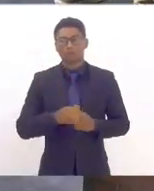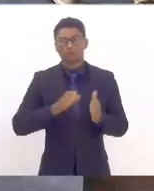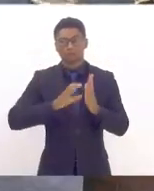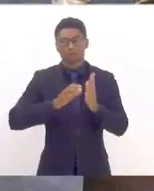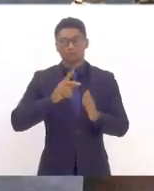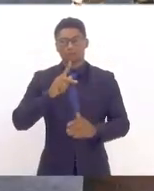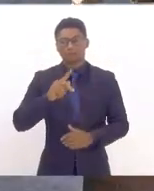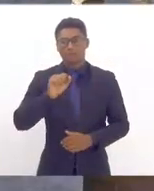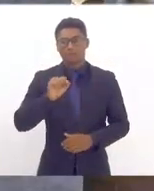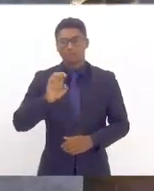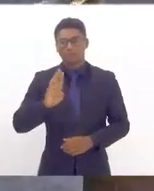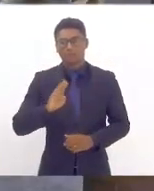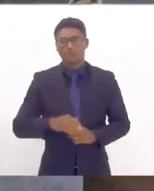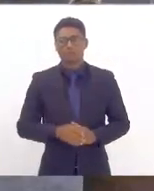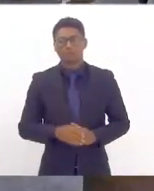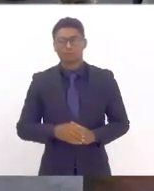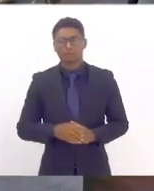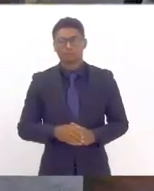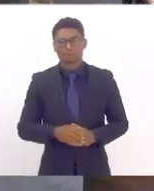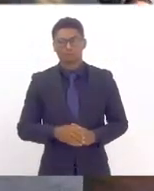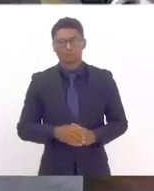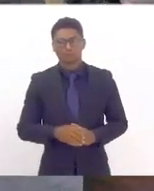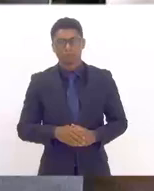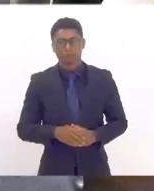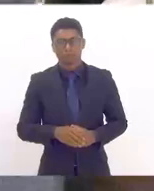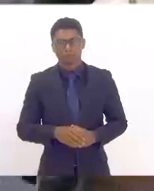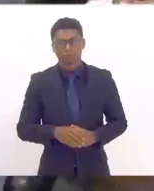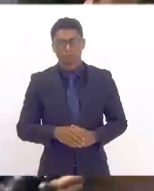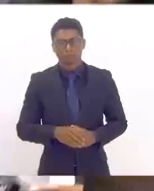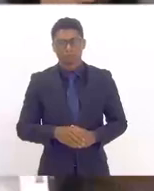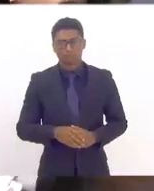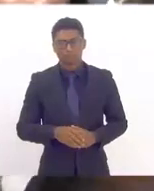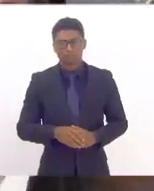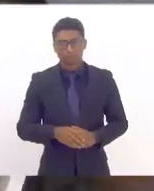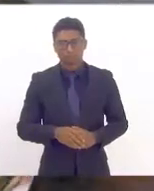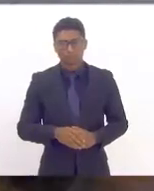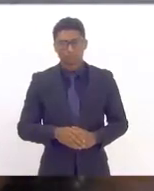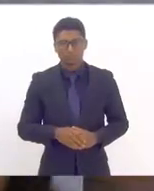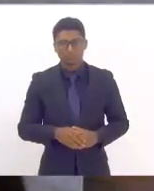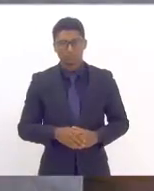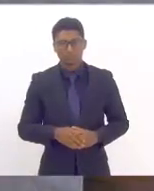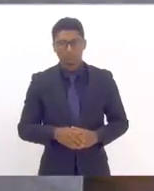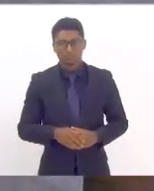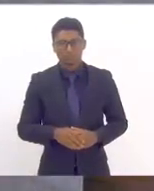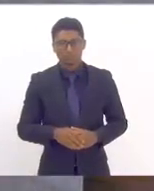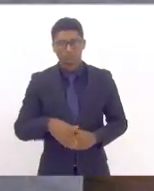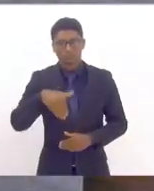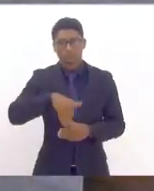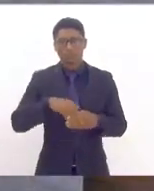contrário vamos o projeto foi aprovado abstenção deputada